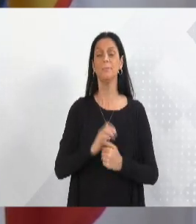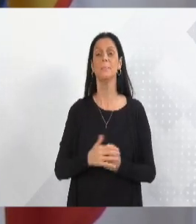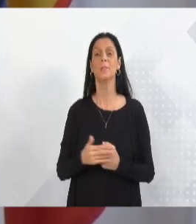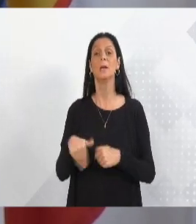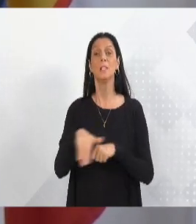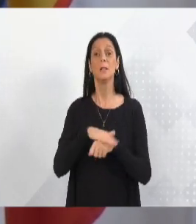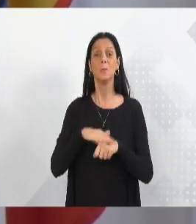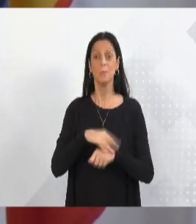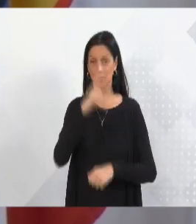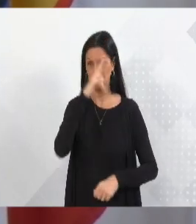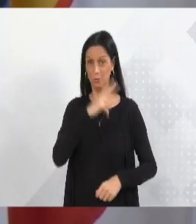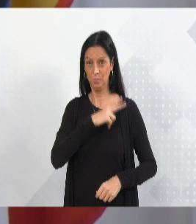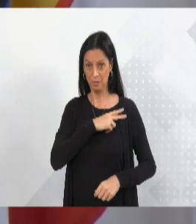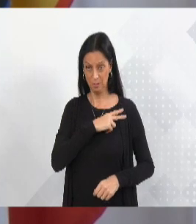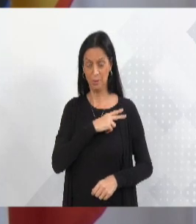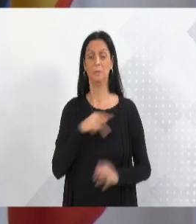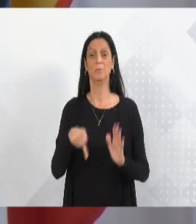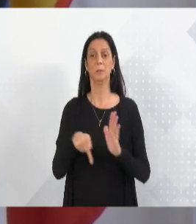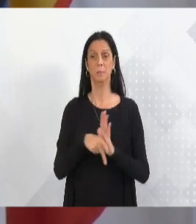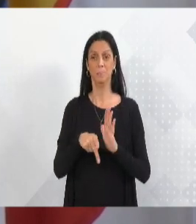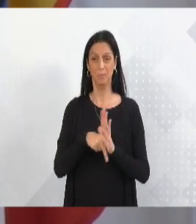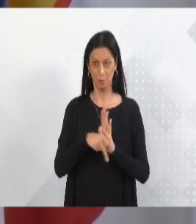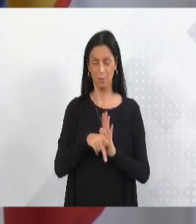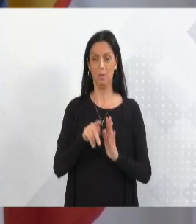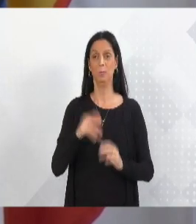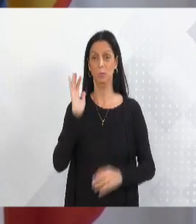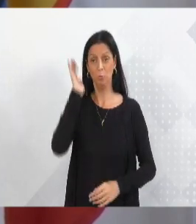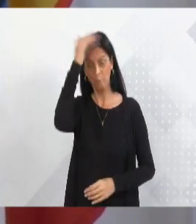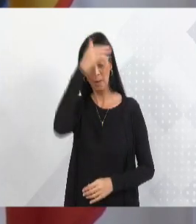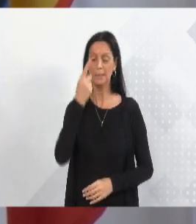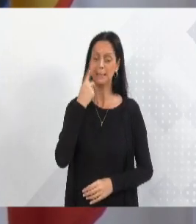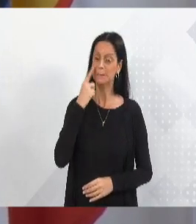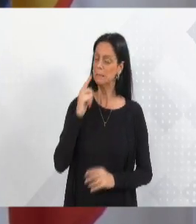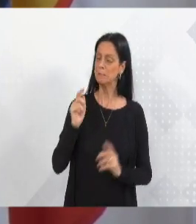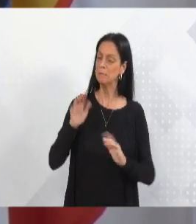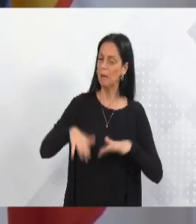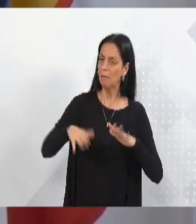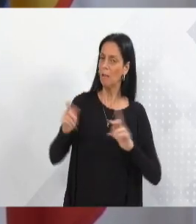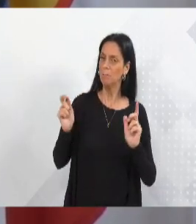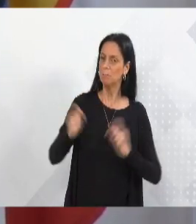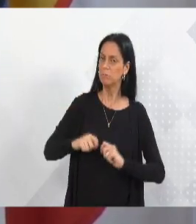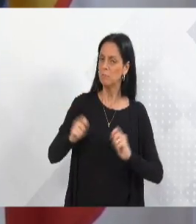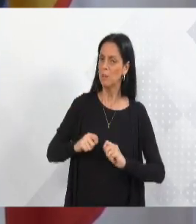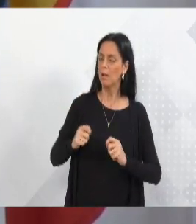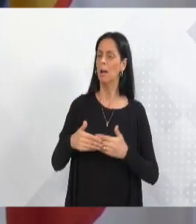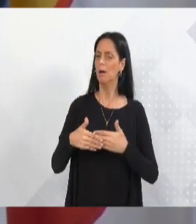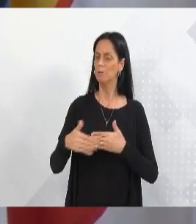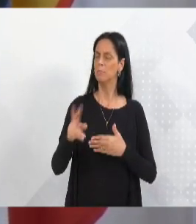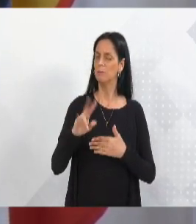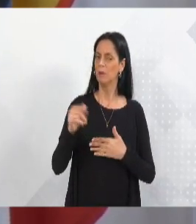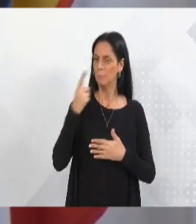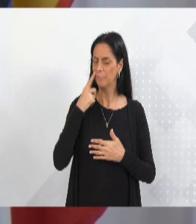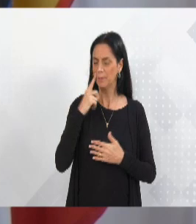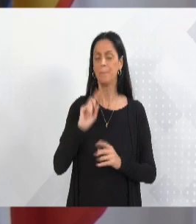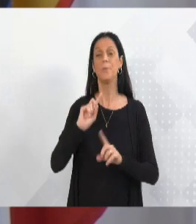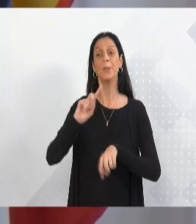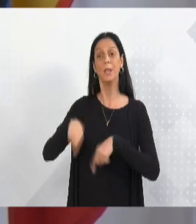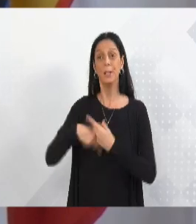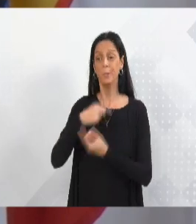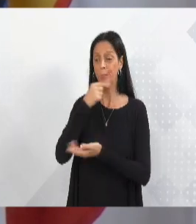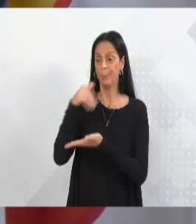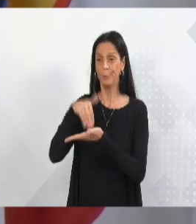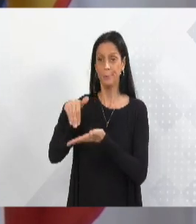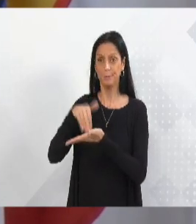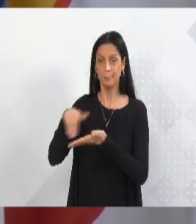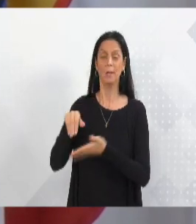chefe de gabinete do prefeito, visualizou uma possibilidade, falamos então também com o secretário